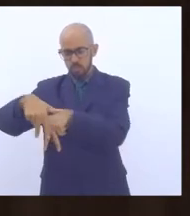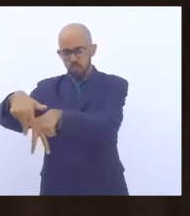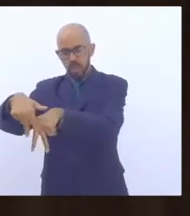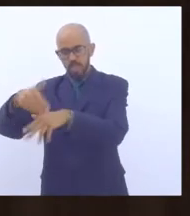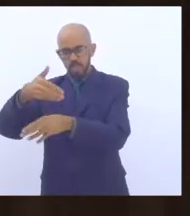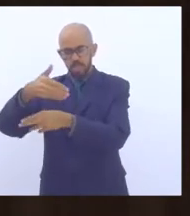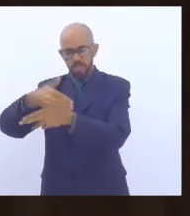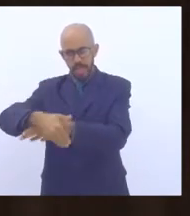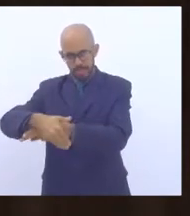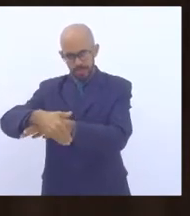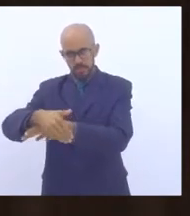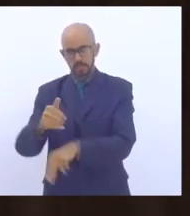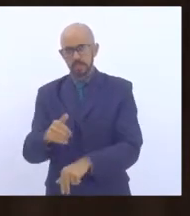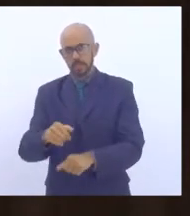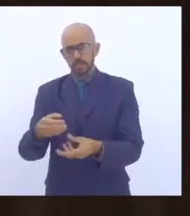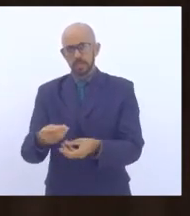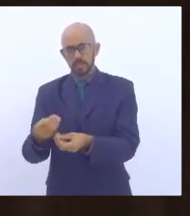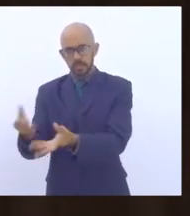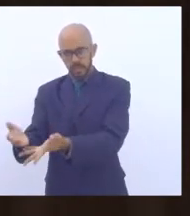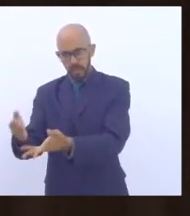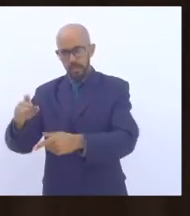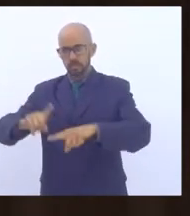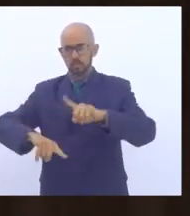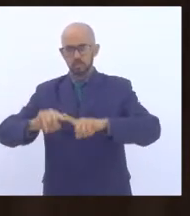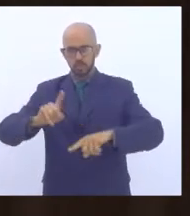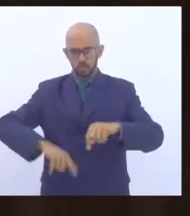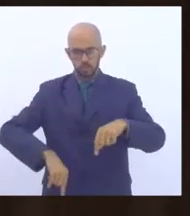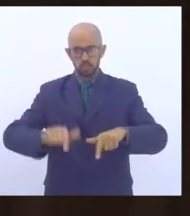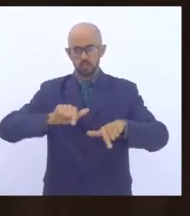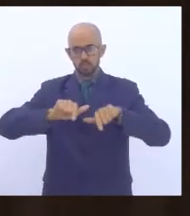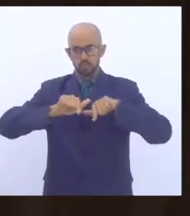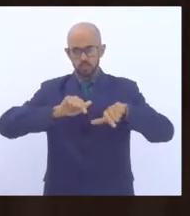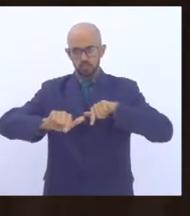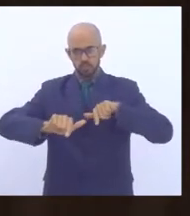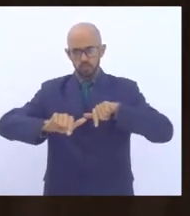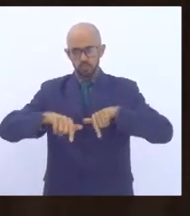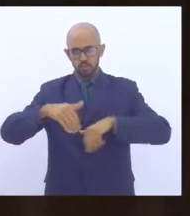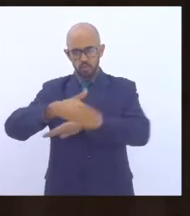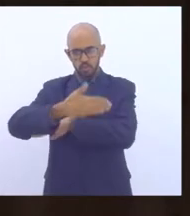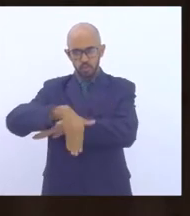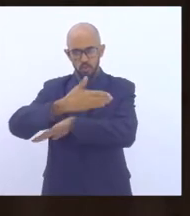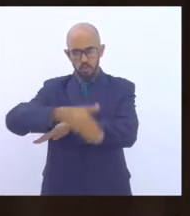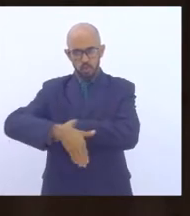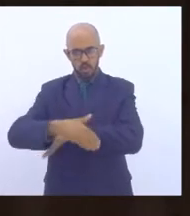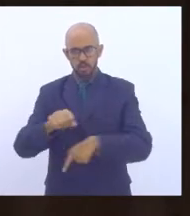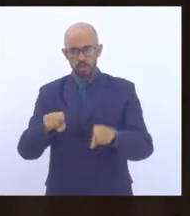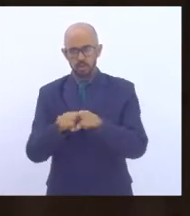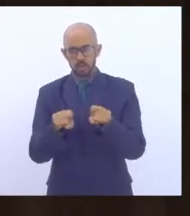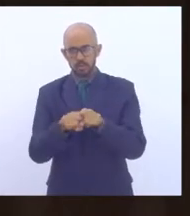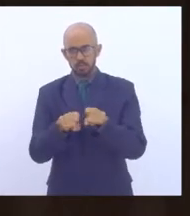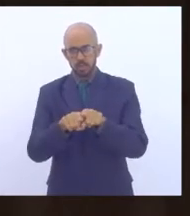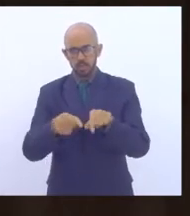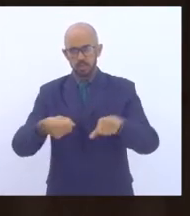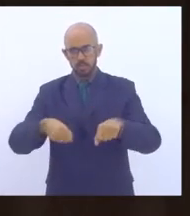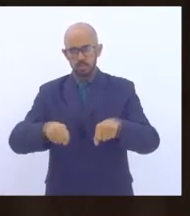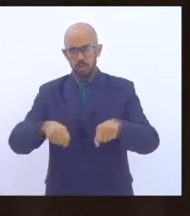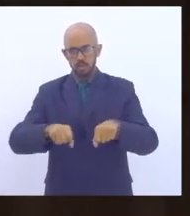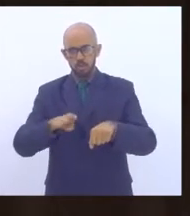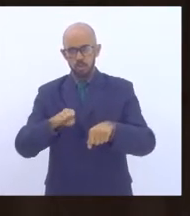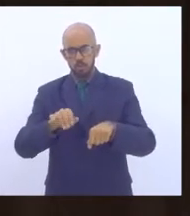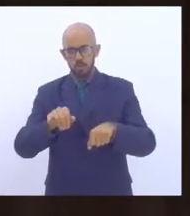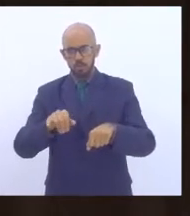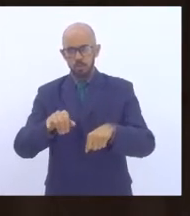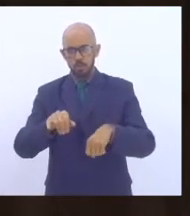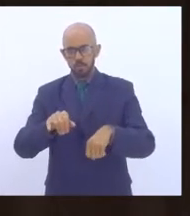mototaxista e entrega de mercadorias em serviços comunitários de rua e de motoboy com o uso de